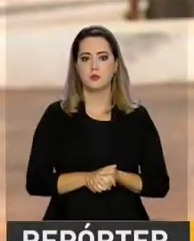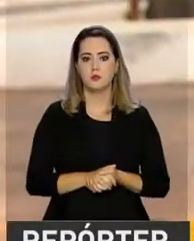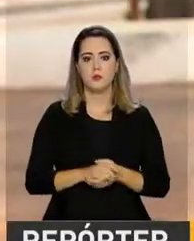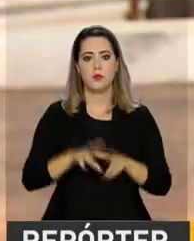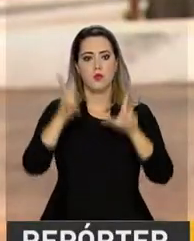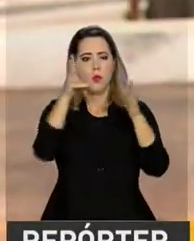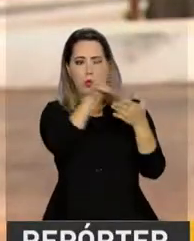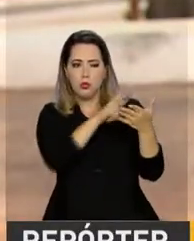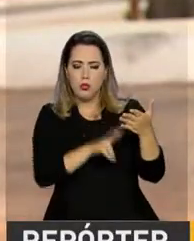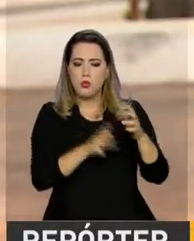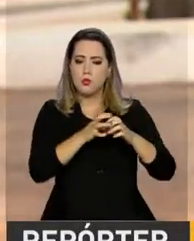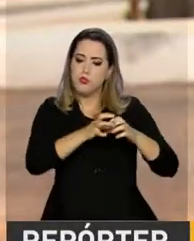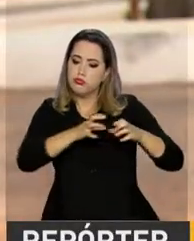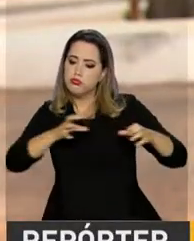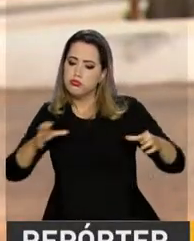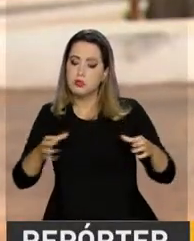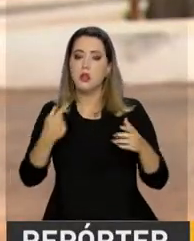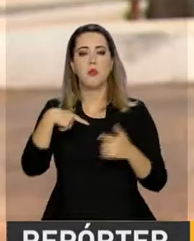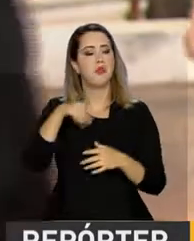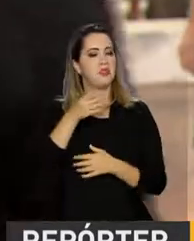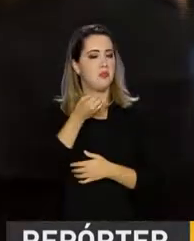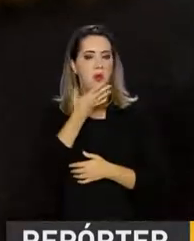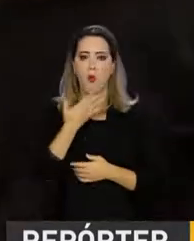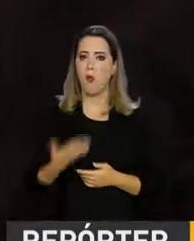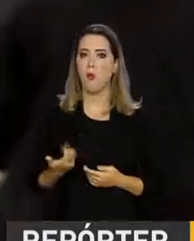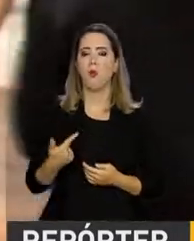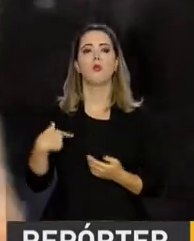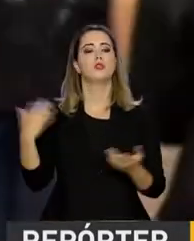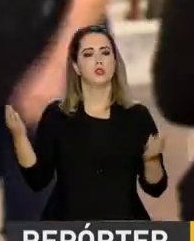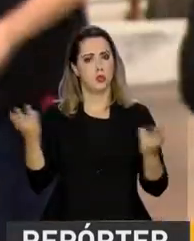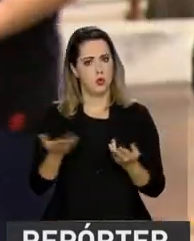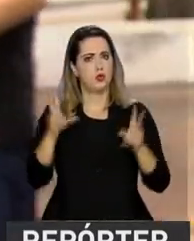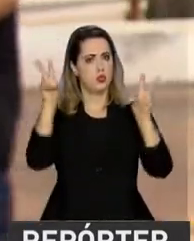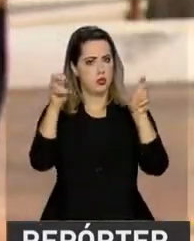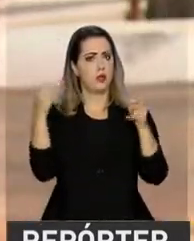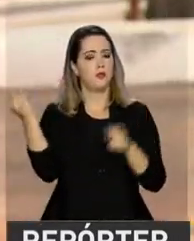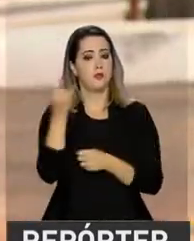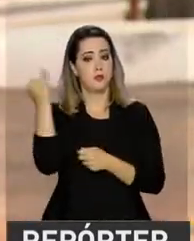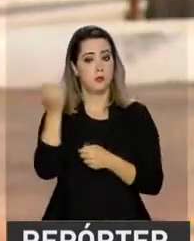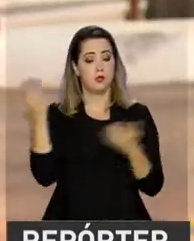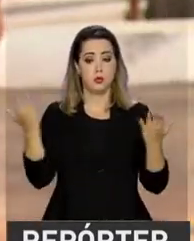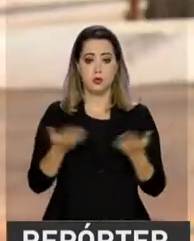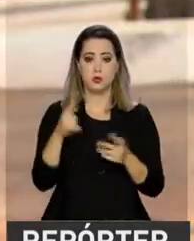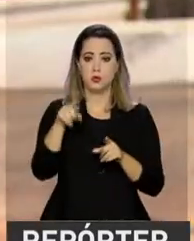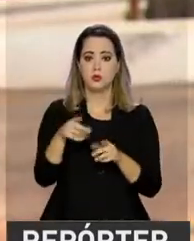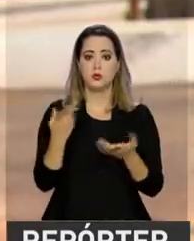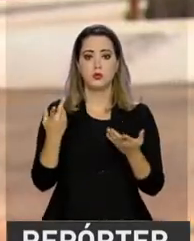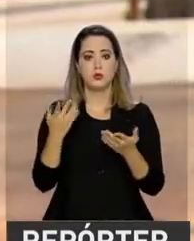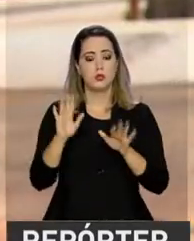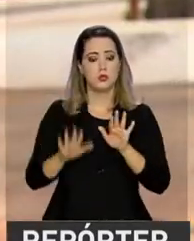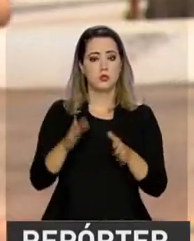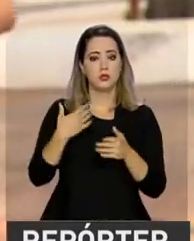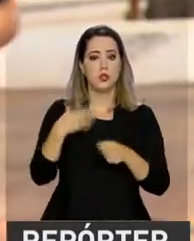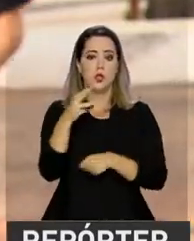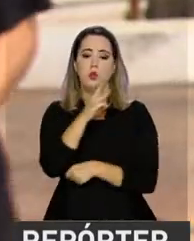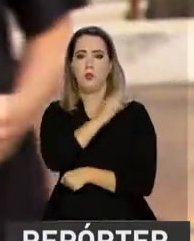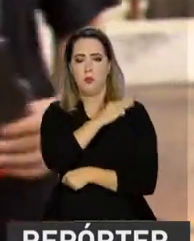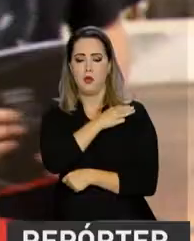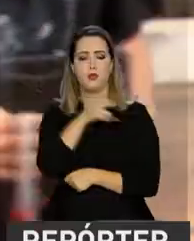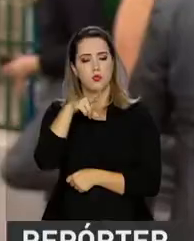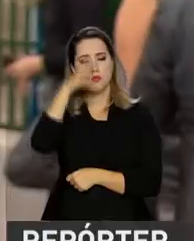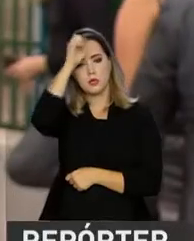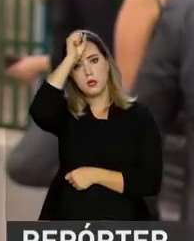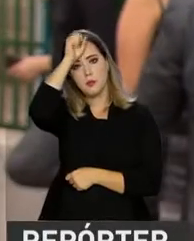grande e acho que caiu foi assim temas bem da atualidade mesmo e coisas que no ensino médio você acaba aprendendo